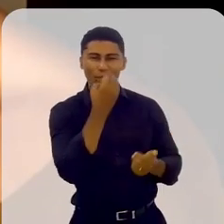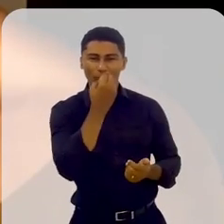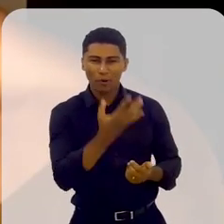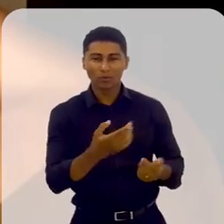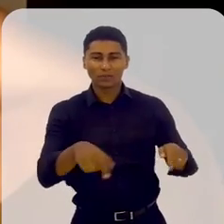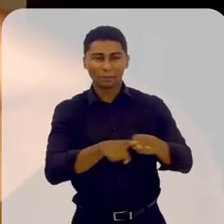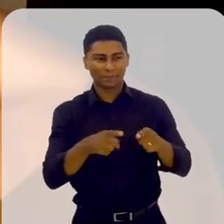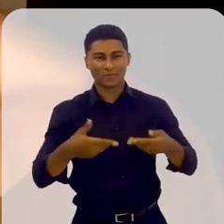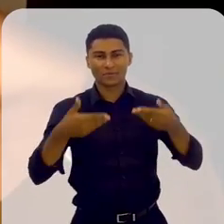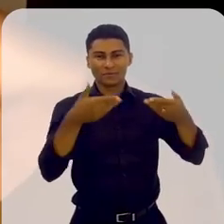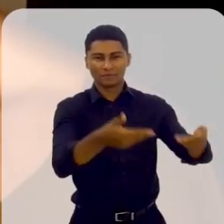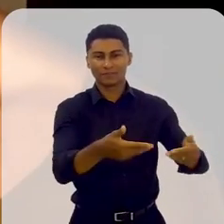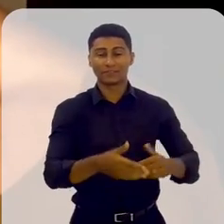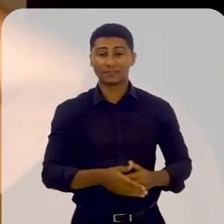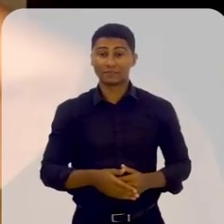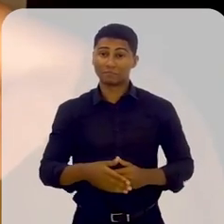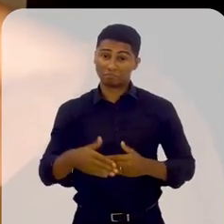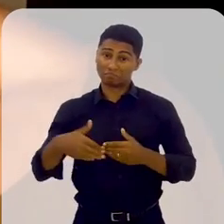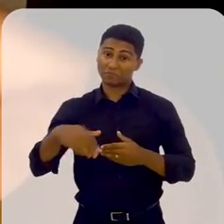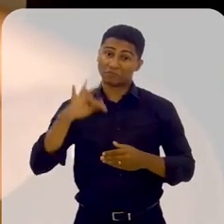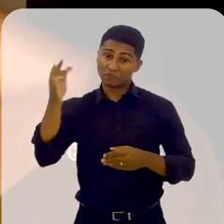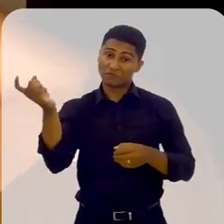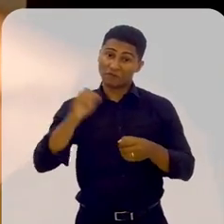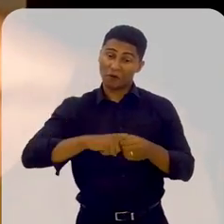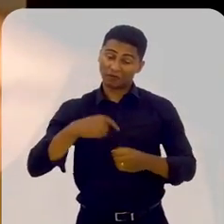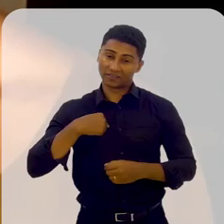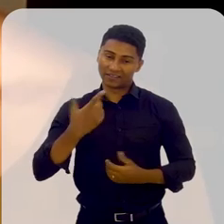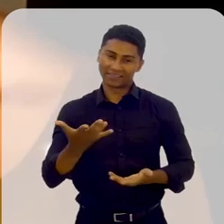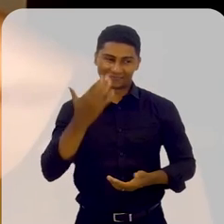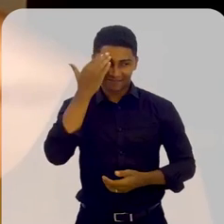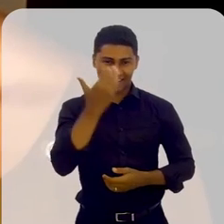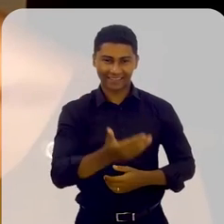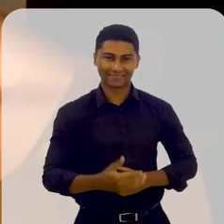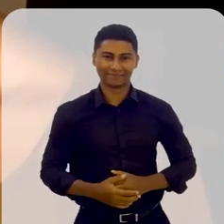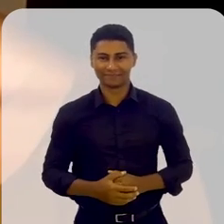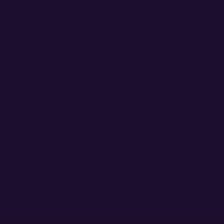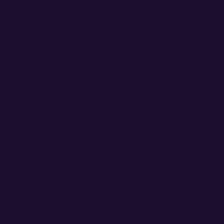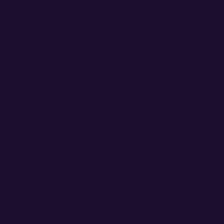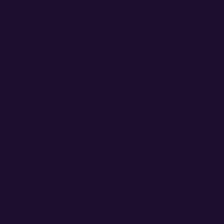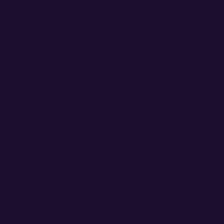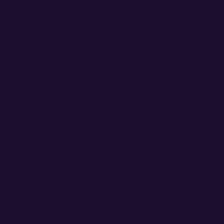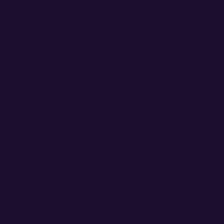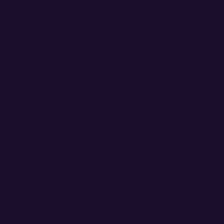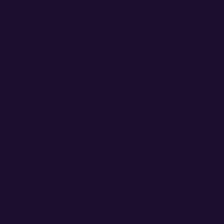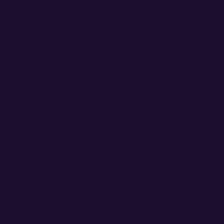pelo papo, muito obrigado pelo espaço e que eu volte para a gente conversar mais também. Obrigado.